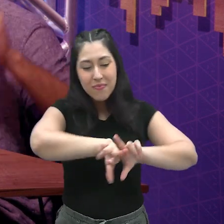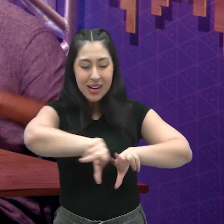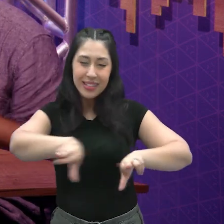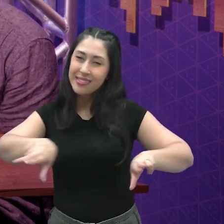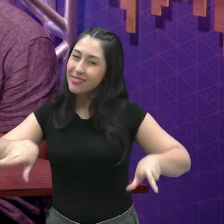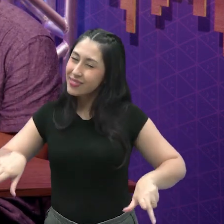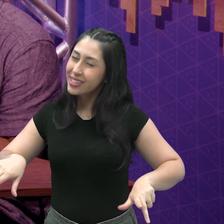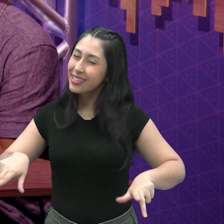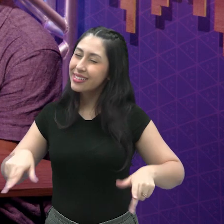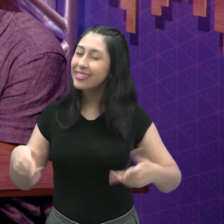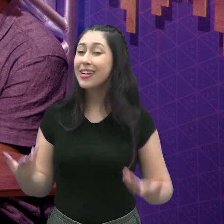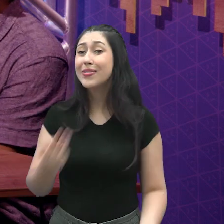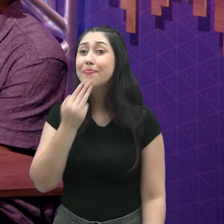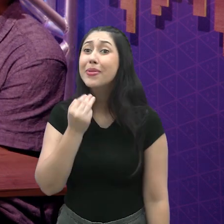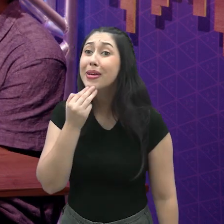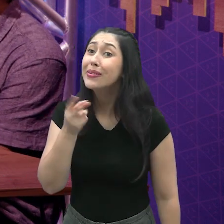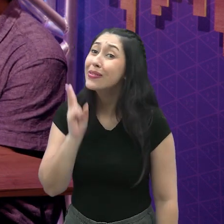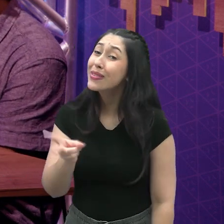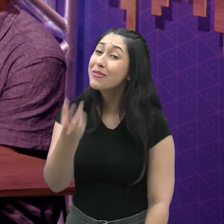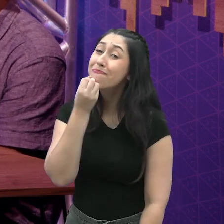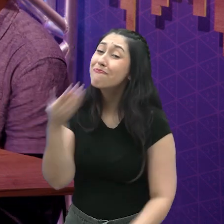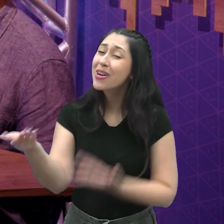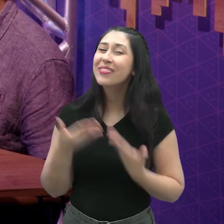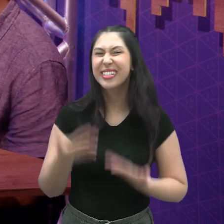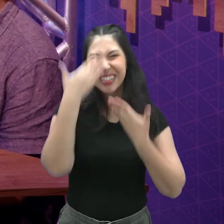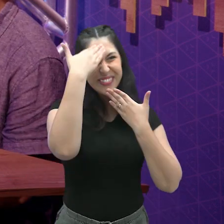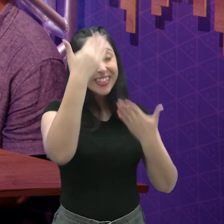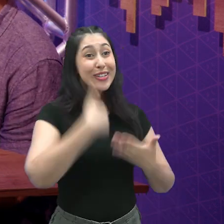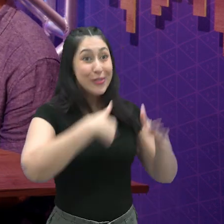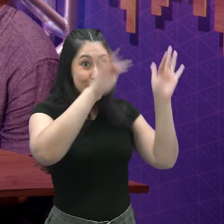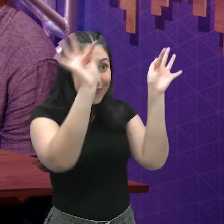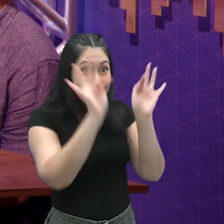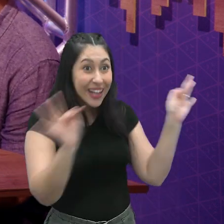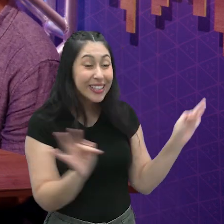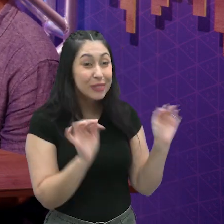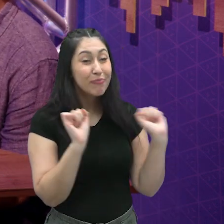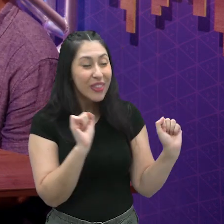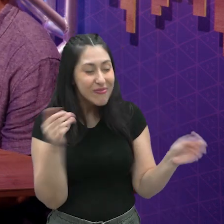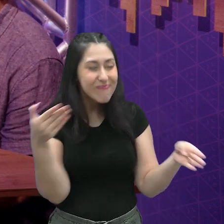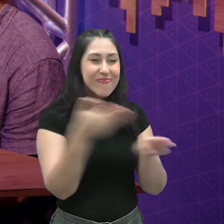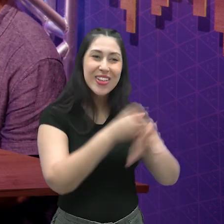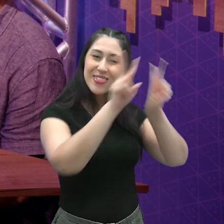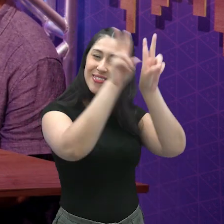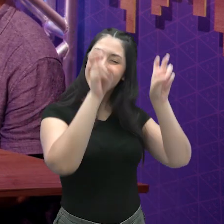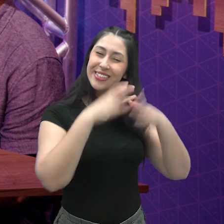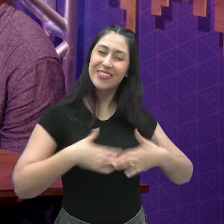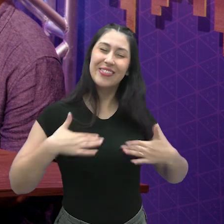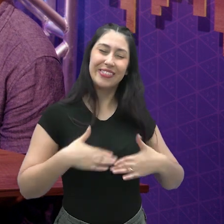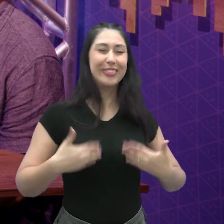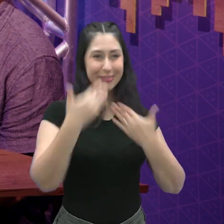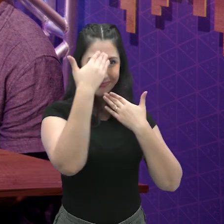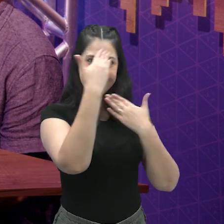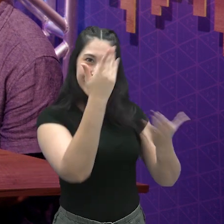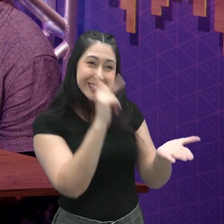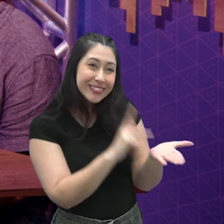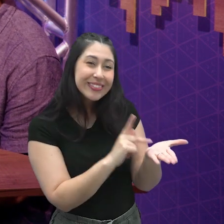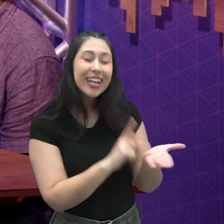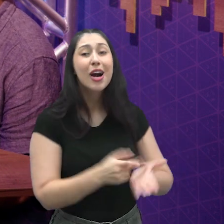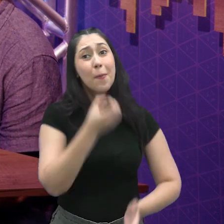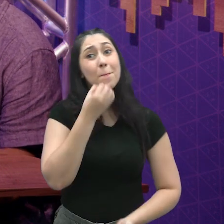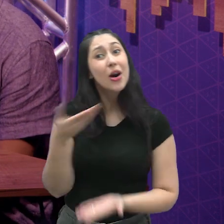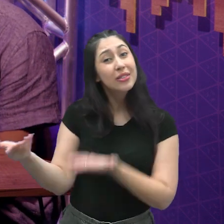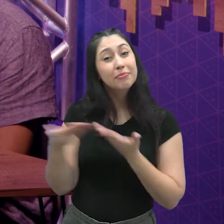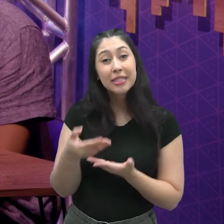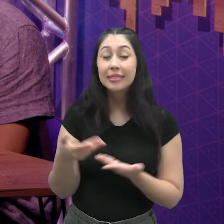aqui na nossa playlist. Matheus, seja sempre muito bem-vindo. Obrigado, Samu. Fiquei muito feliz por participar de um tema tão gostoso como esse, viu? Obrigado mesmo. Muito bom